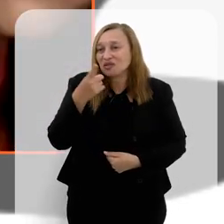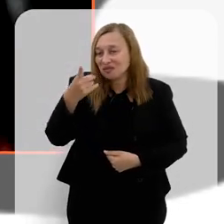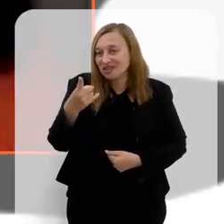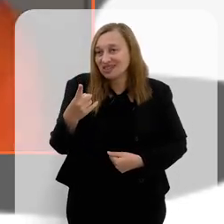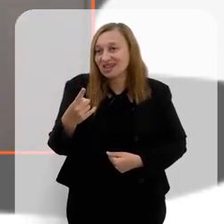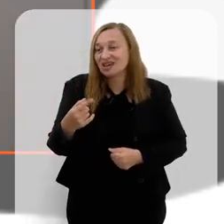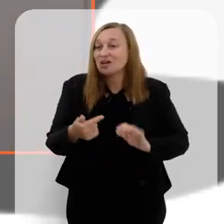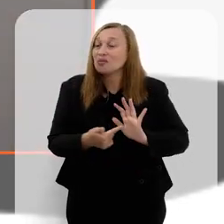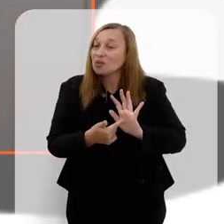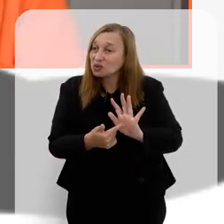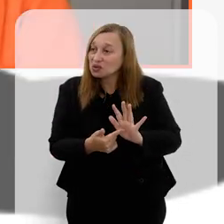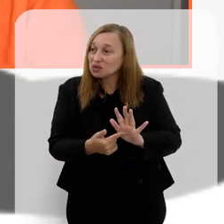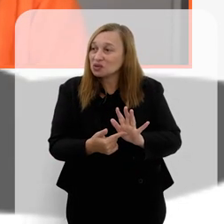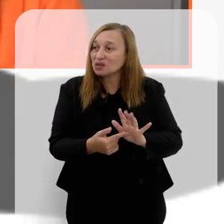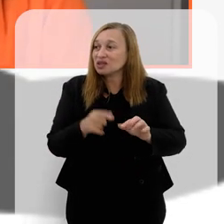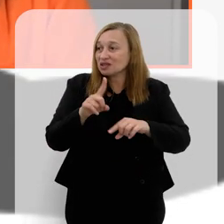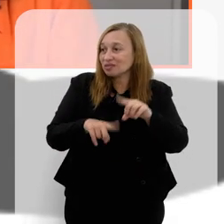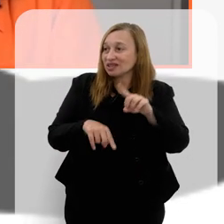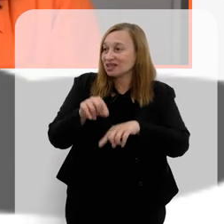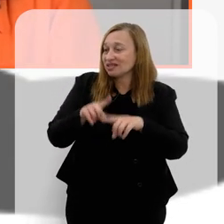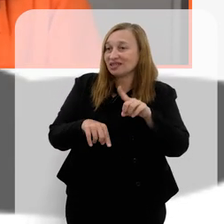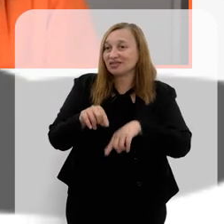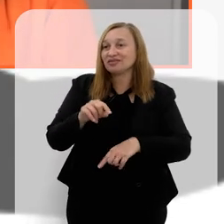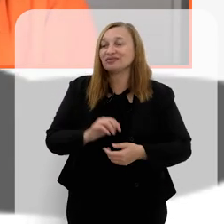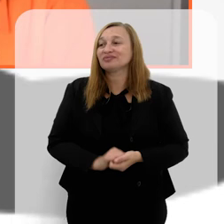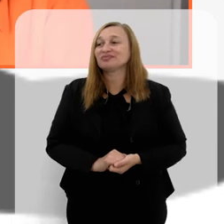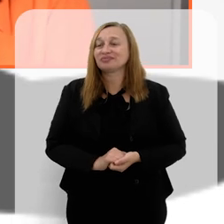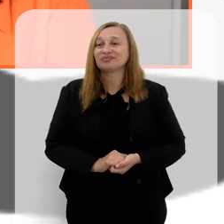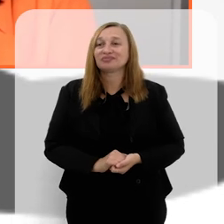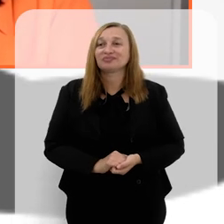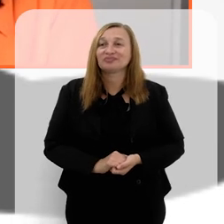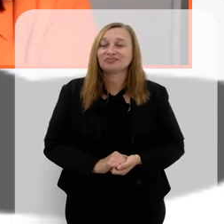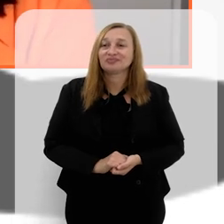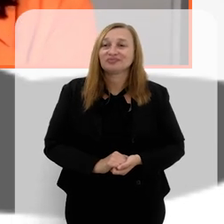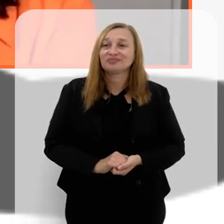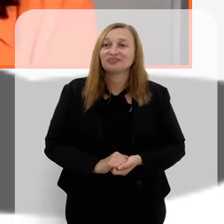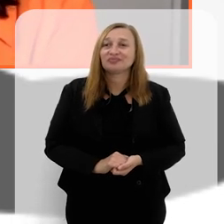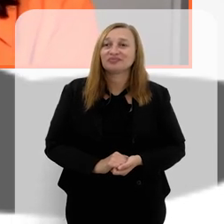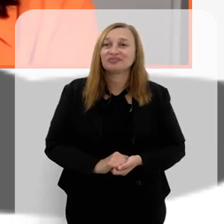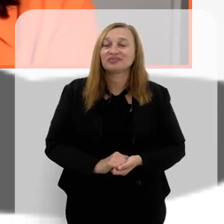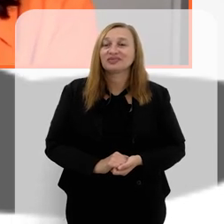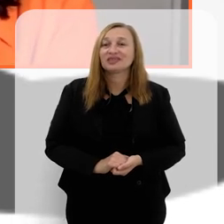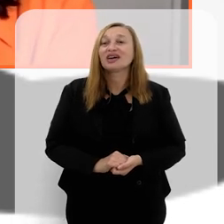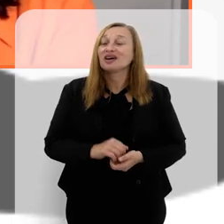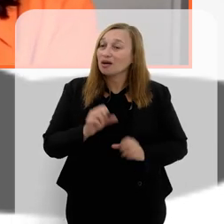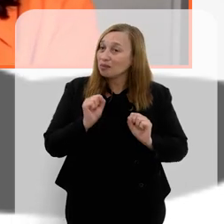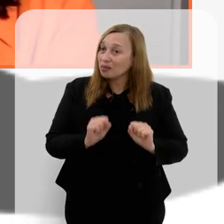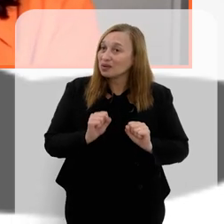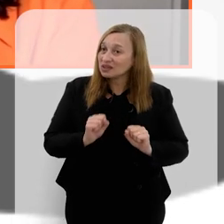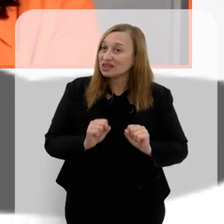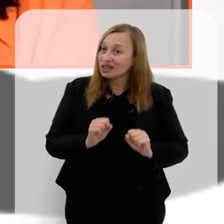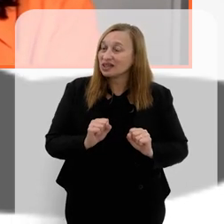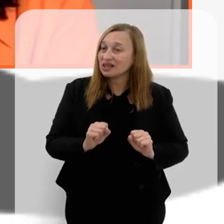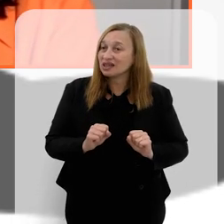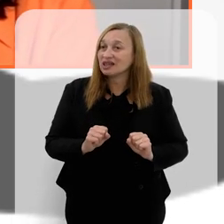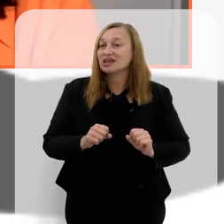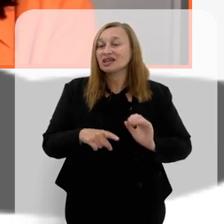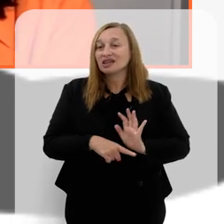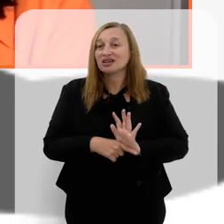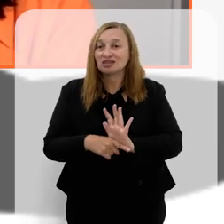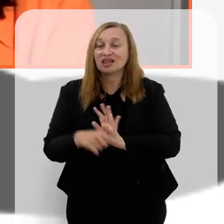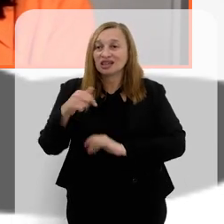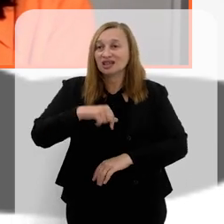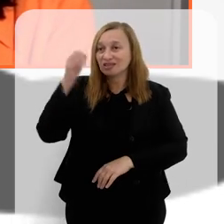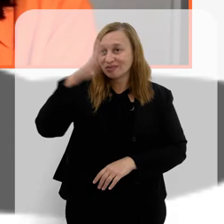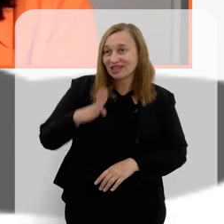Que bom que você trouxe esse método tão simples de fácil replicação aqui, né, que vai poder ser